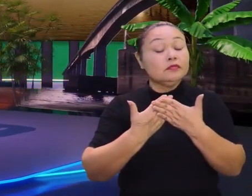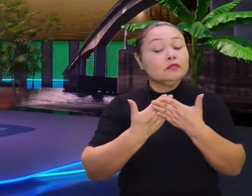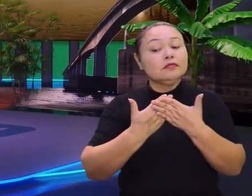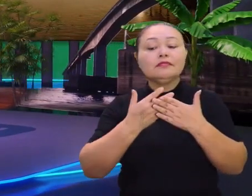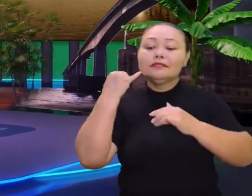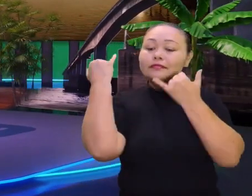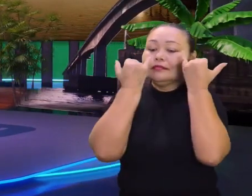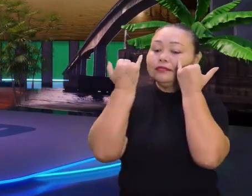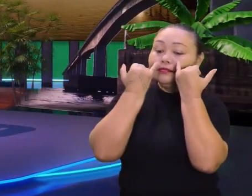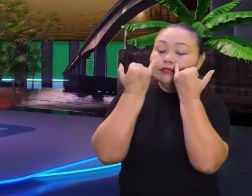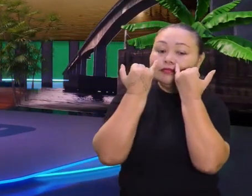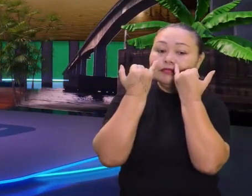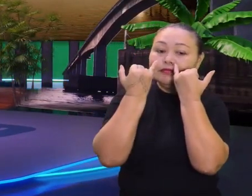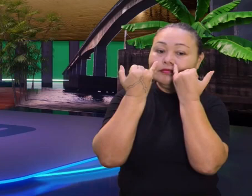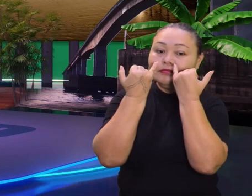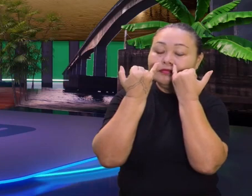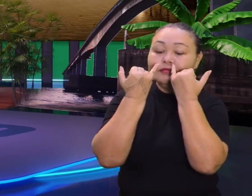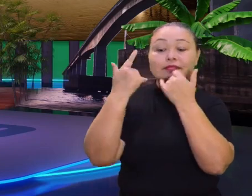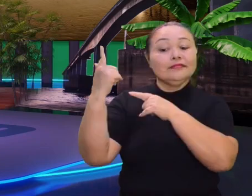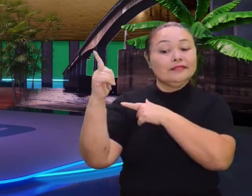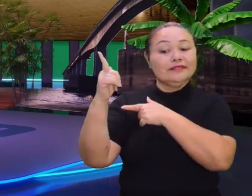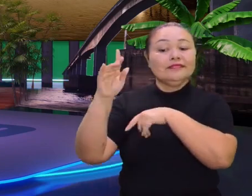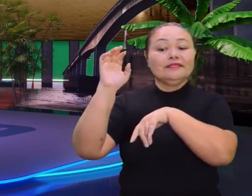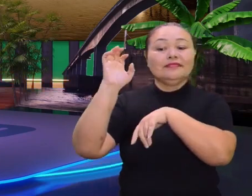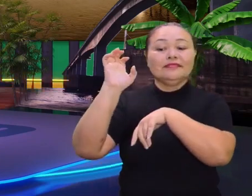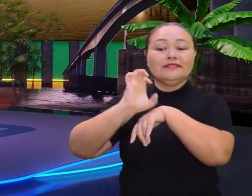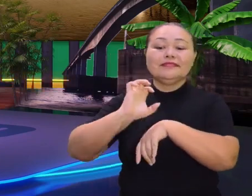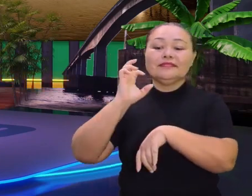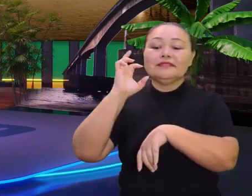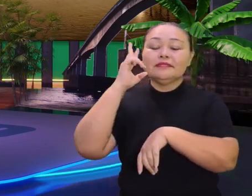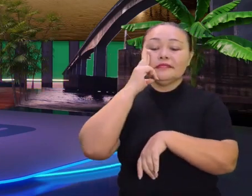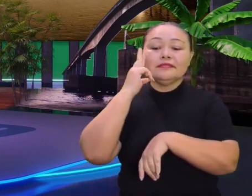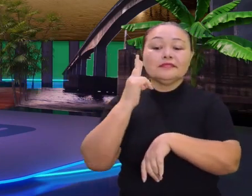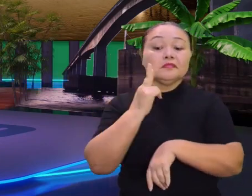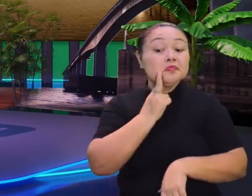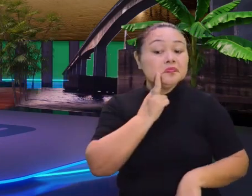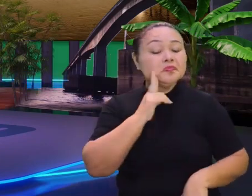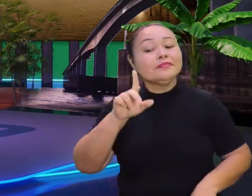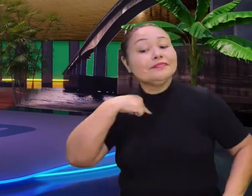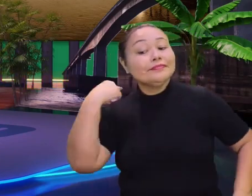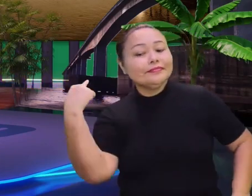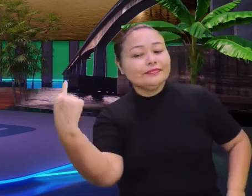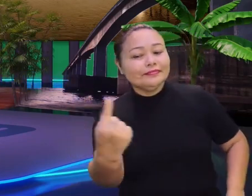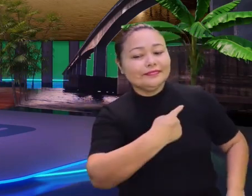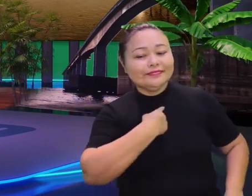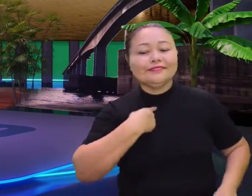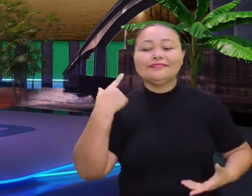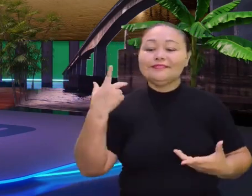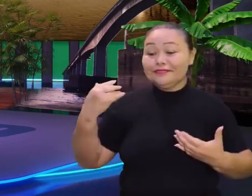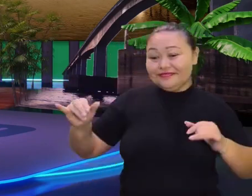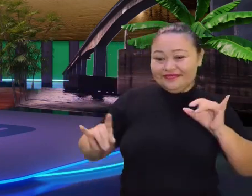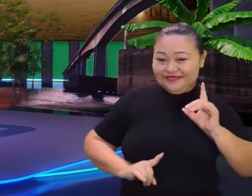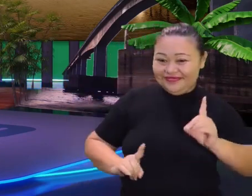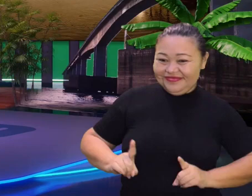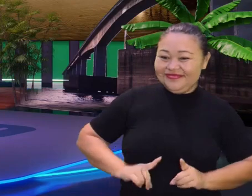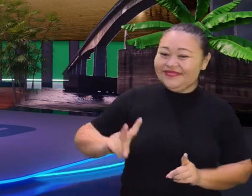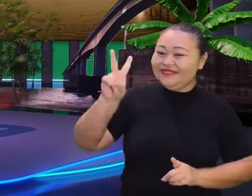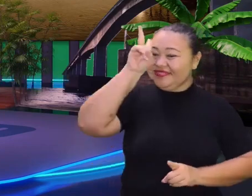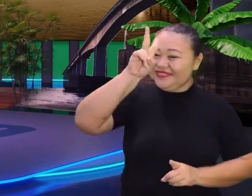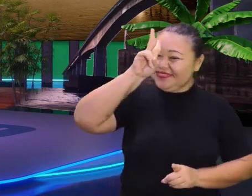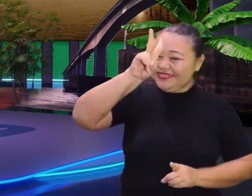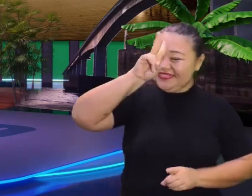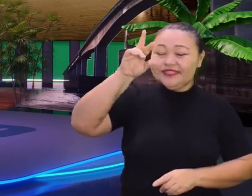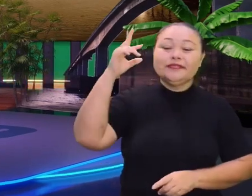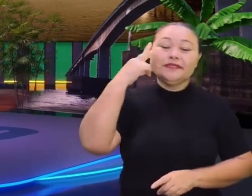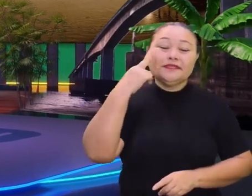com informações sobre geografia de Rondônia e também sobre a nossa prima história de Rondônia. É isso aí.